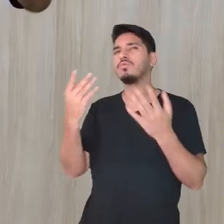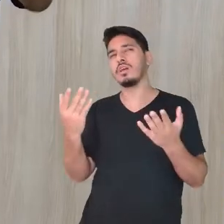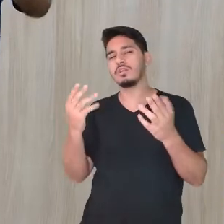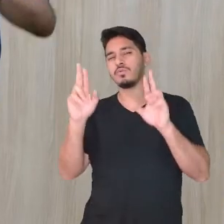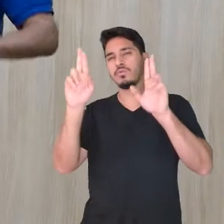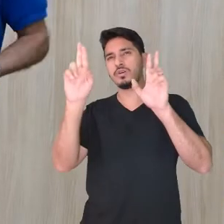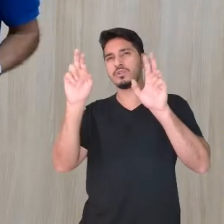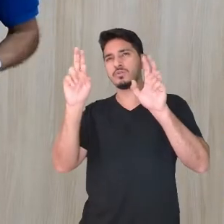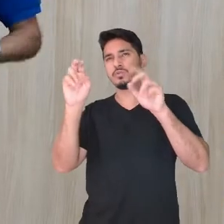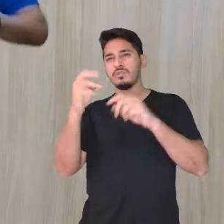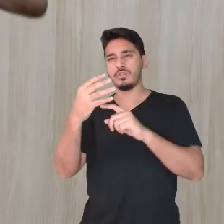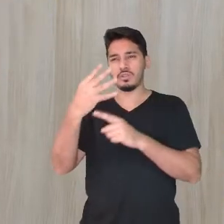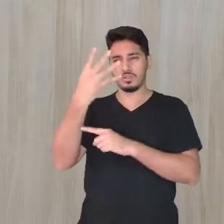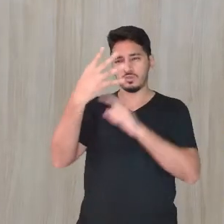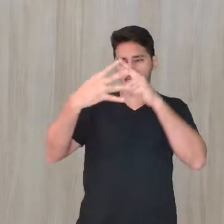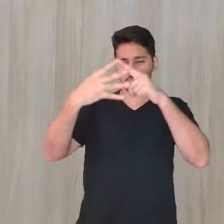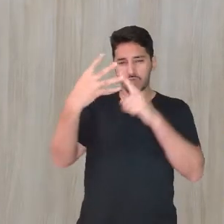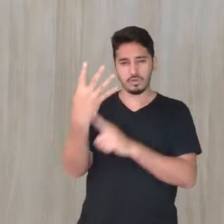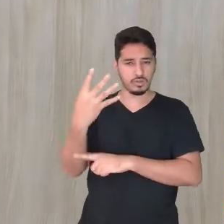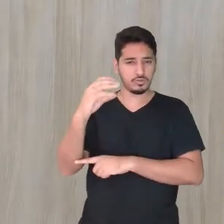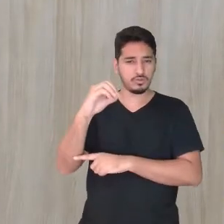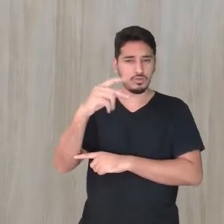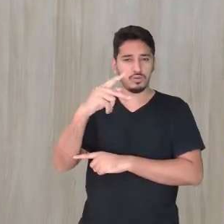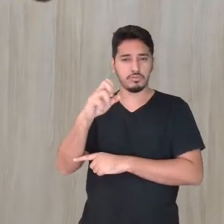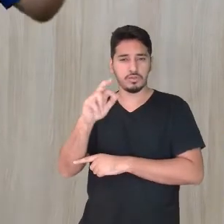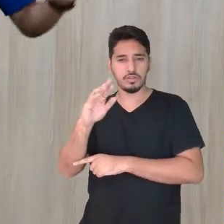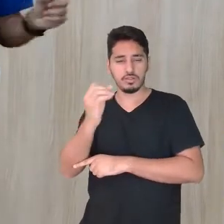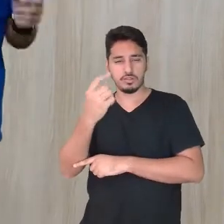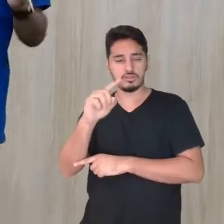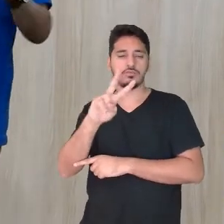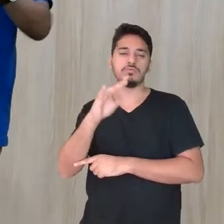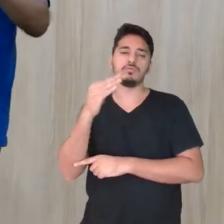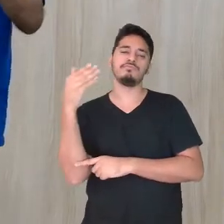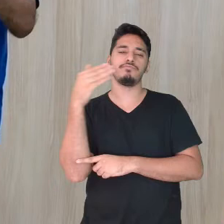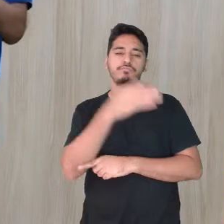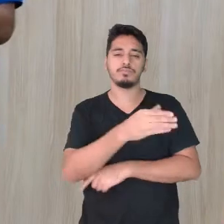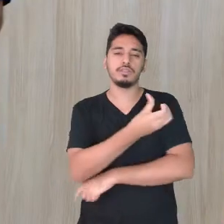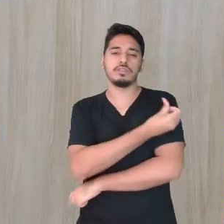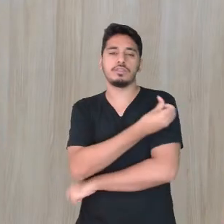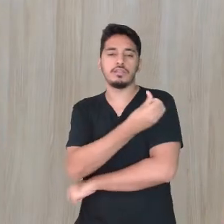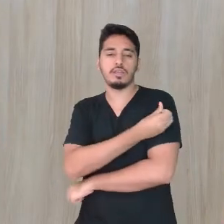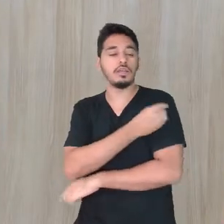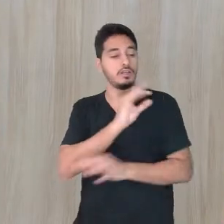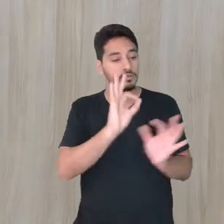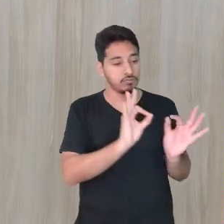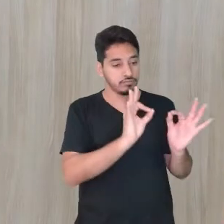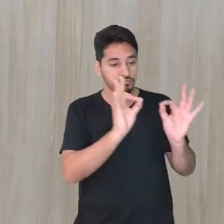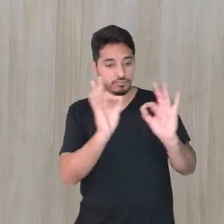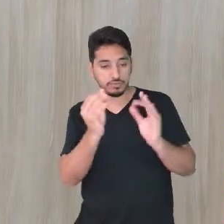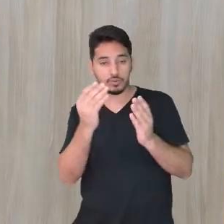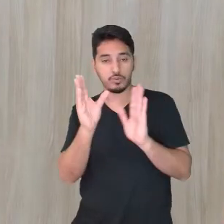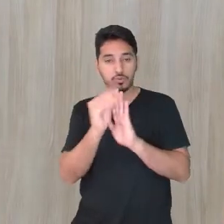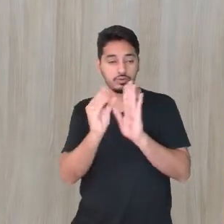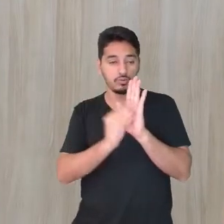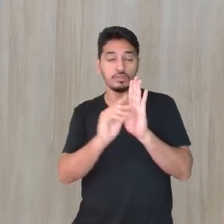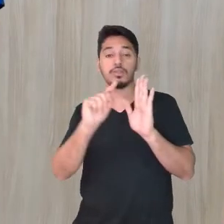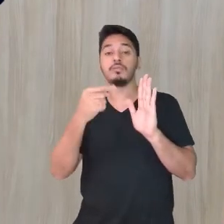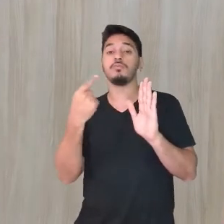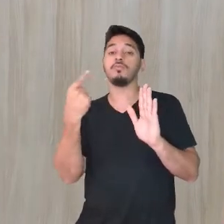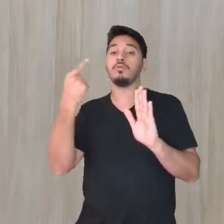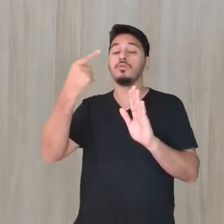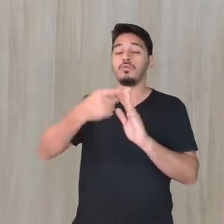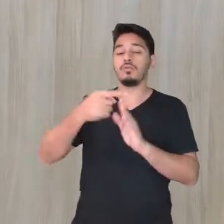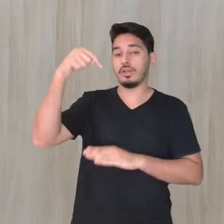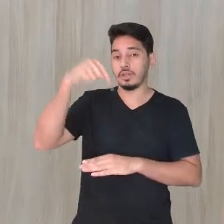assunto de 4 operações. Você vai lá na aula do 6º ano, e aí você vai à revisão do 6º ano e ver os conteúdos anteriores, para depois vir lá em